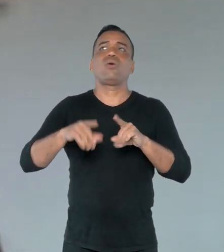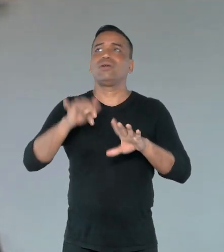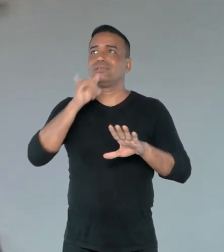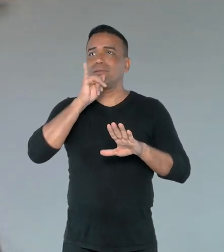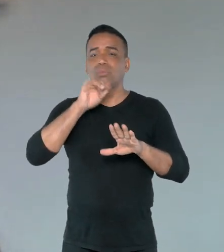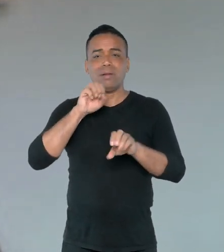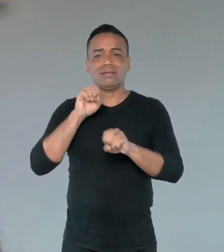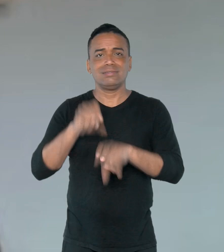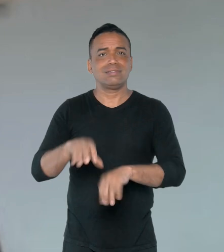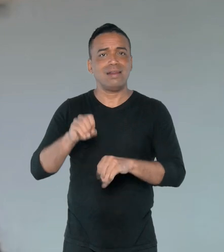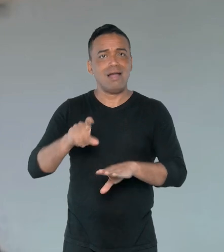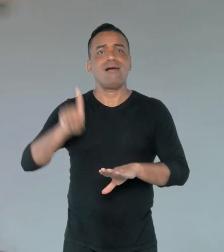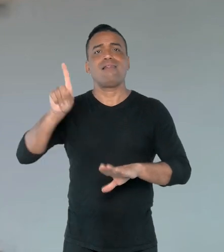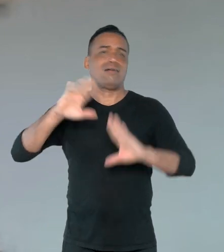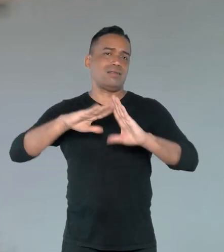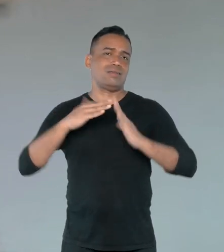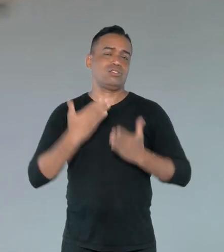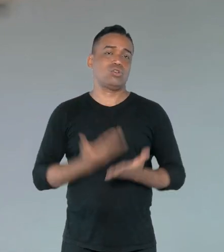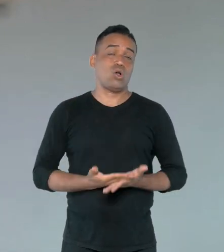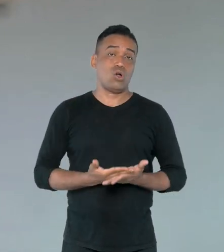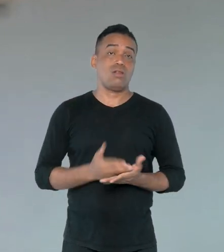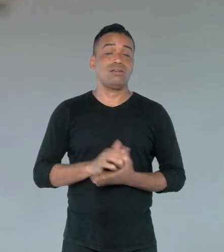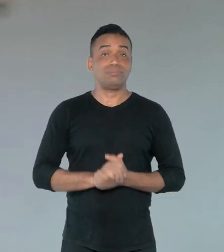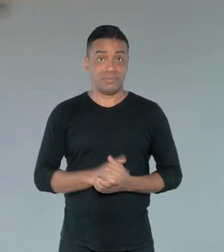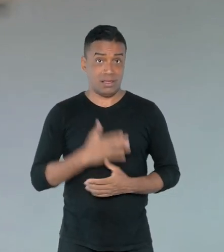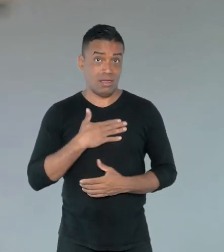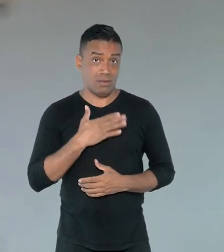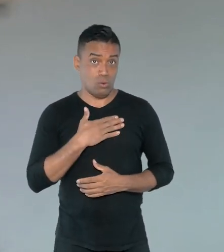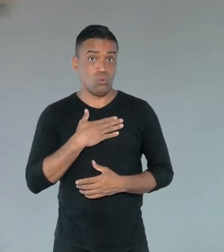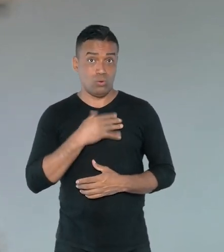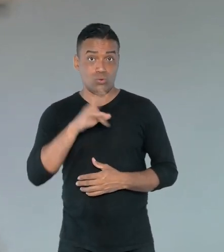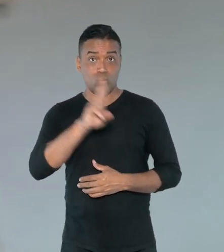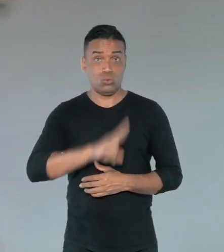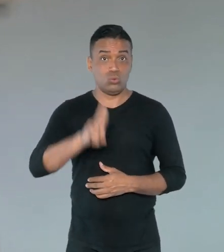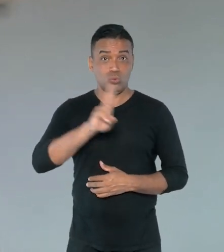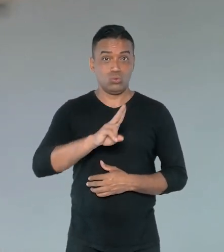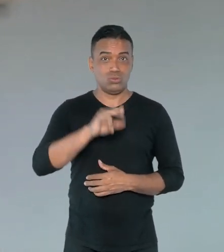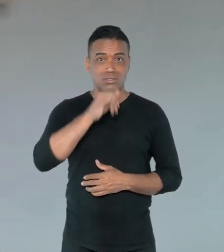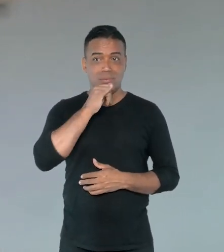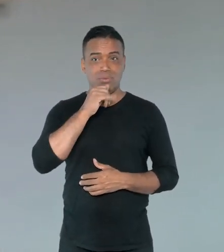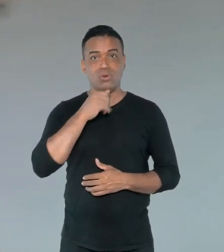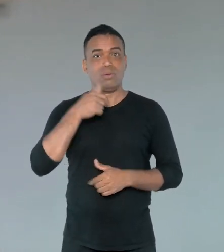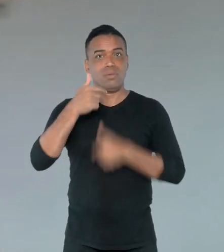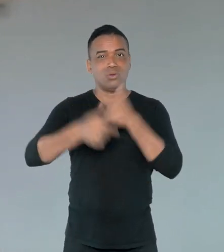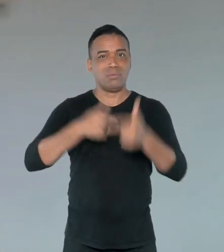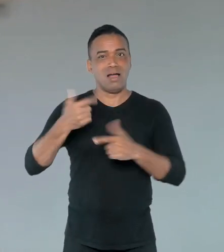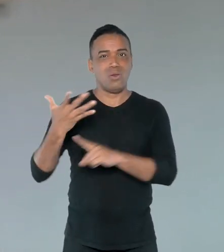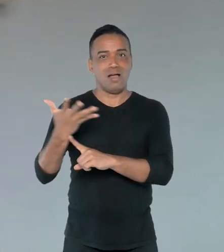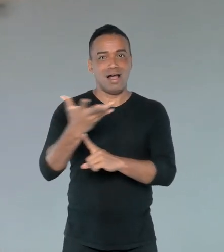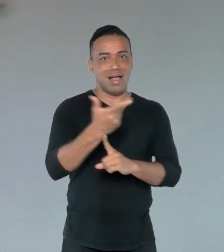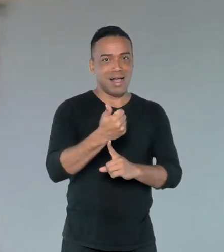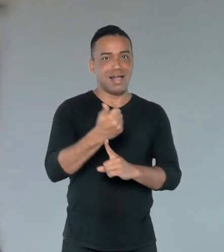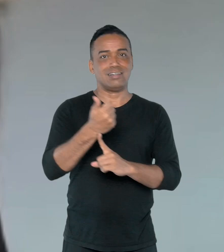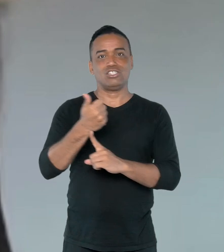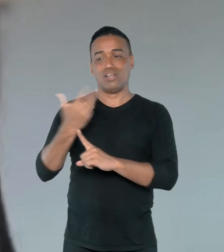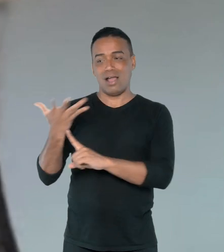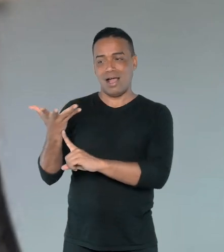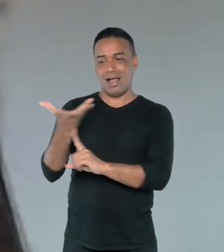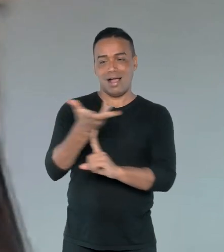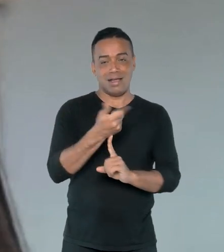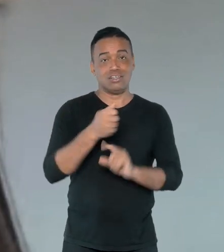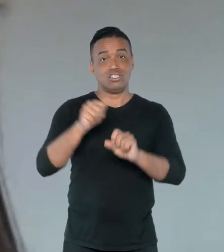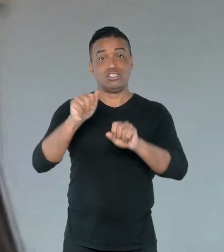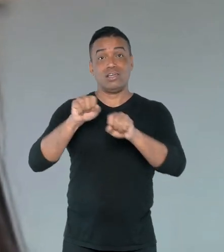né, nas escolas. Eu, inclusive, uso esse livro num trabalho de arte e educação que eu faço, num projeto,